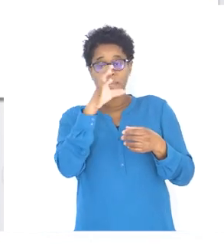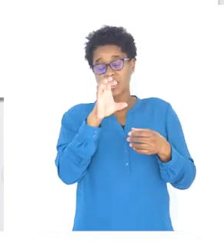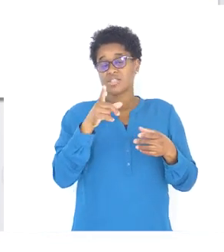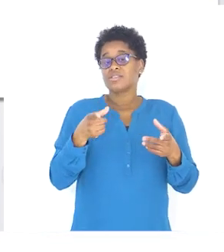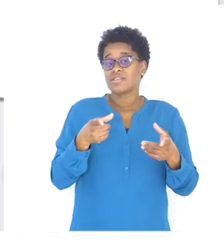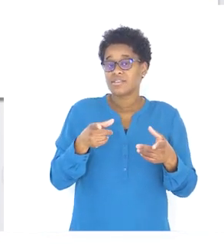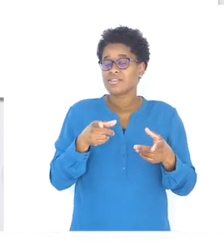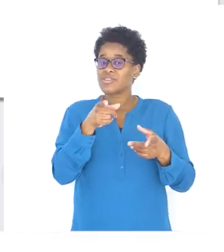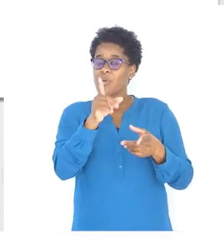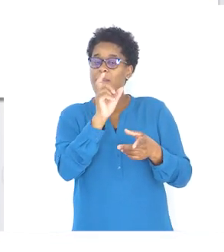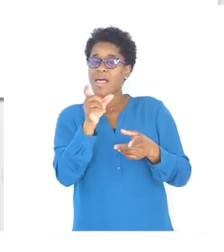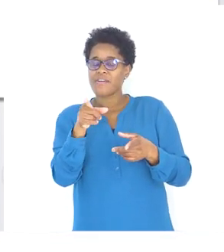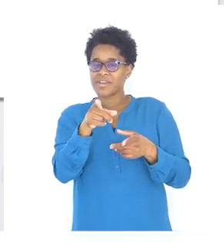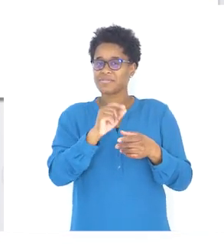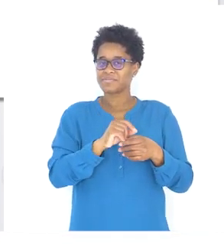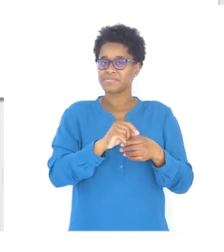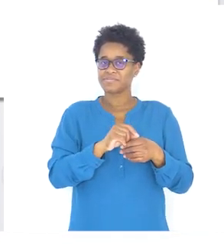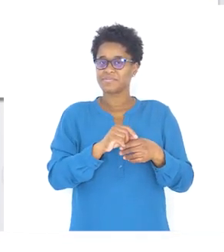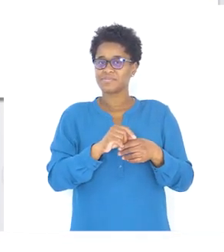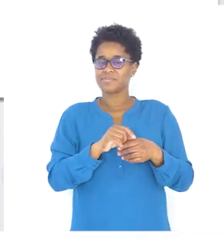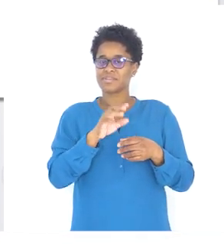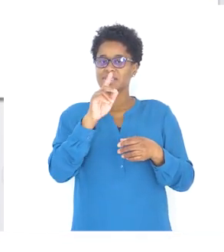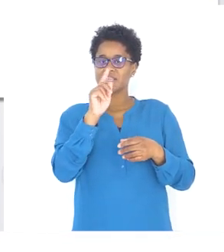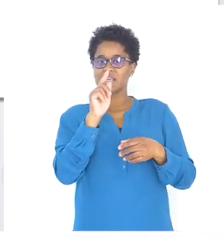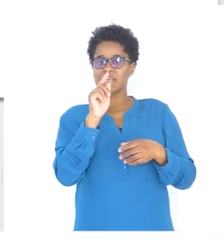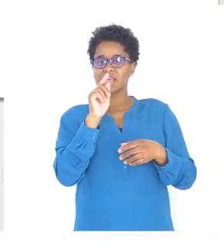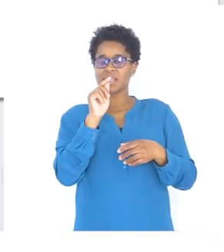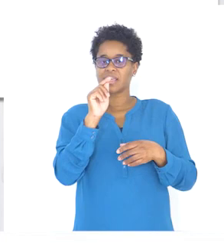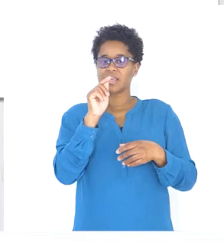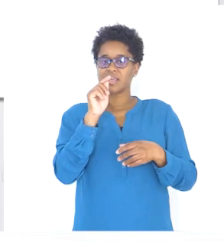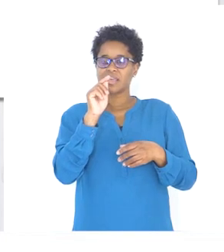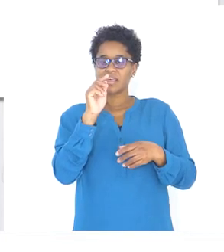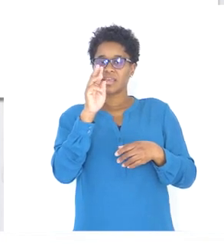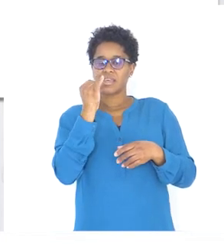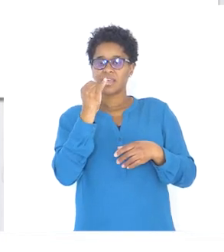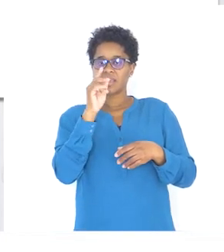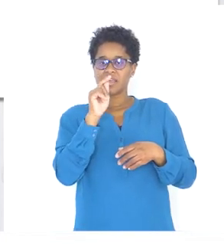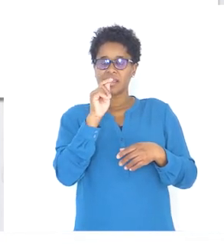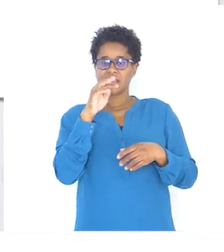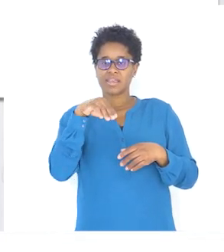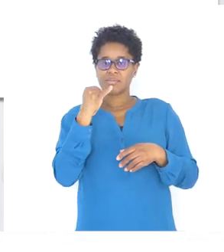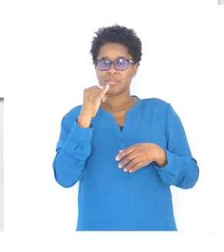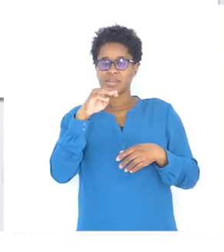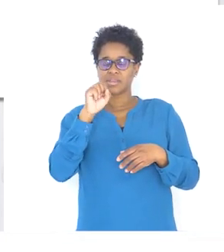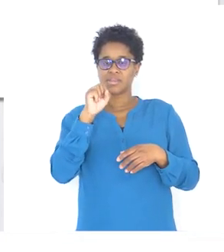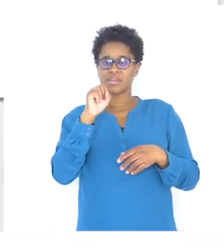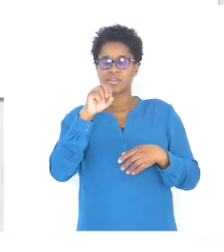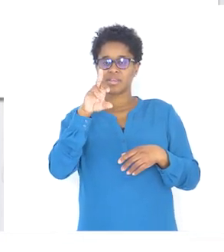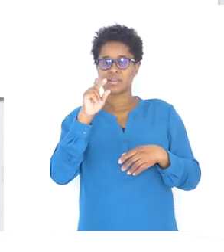isso, de imigração. Nós vimos o conceito de imigração, não é? Isso